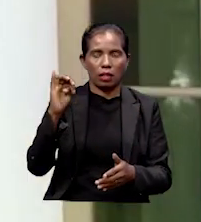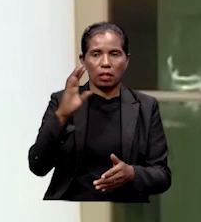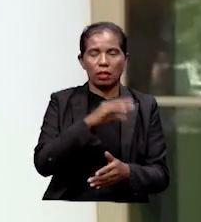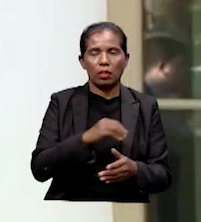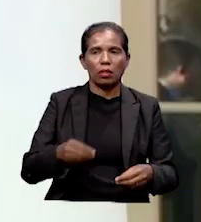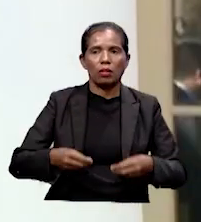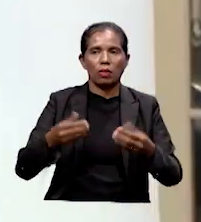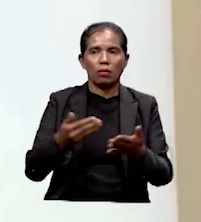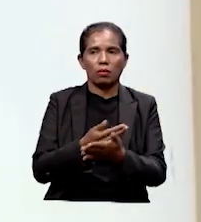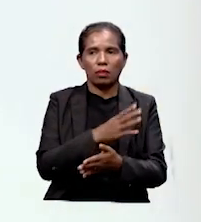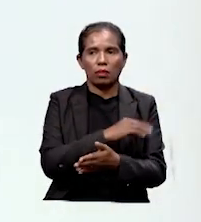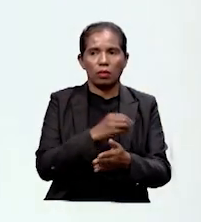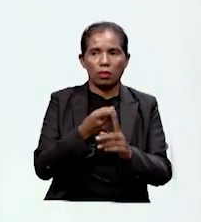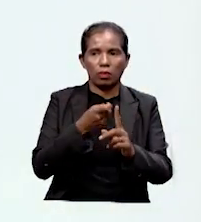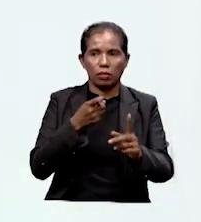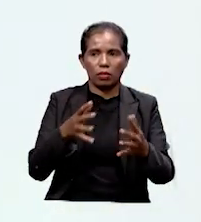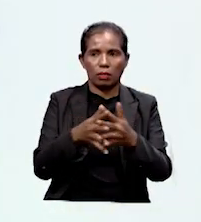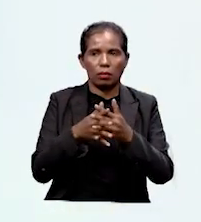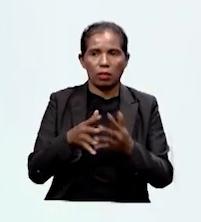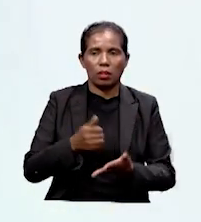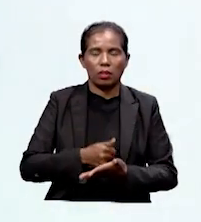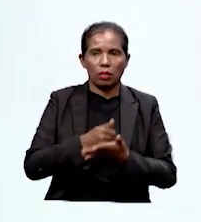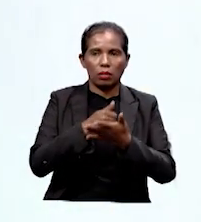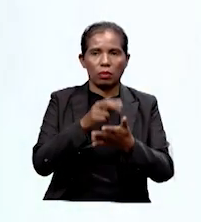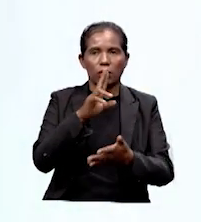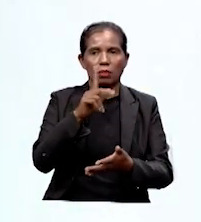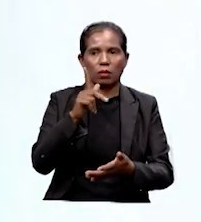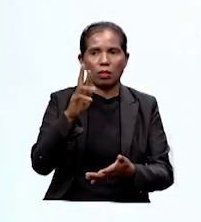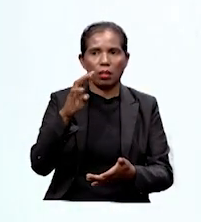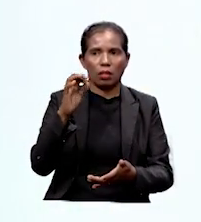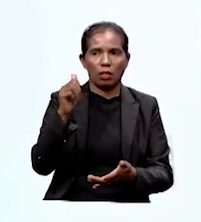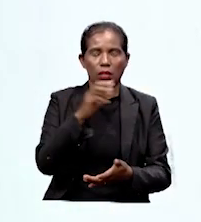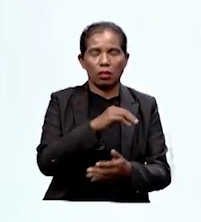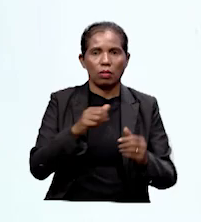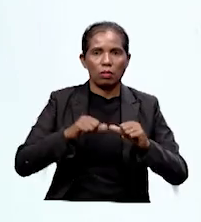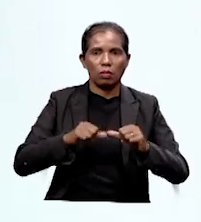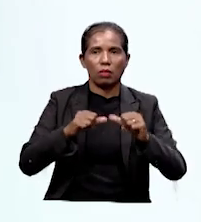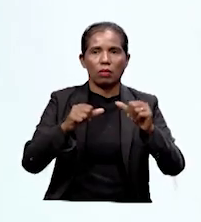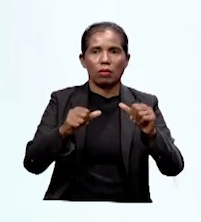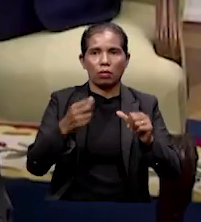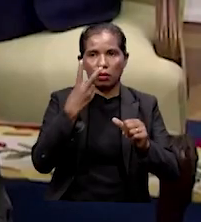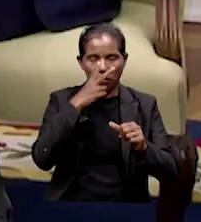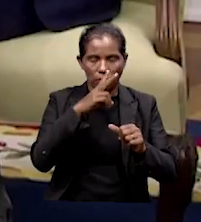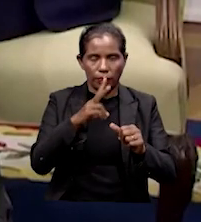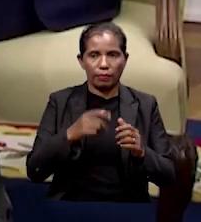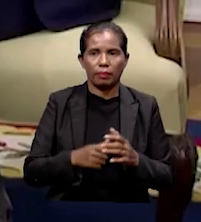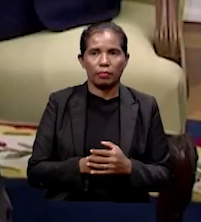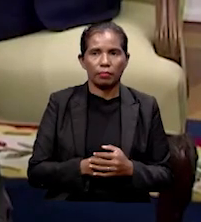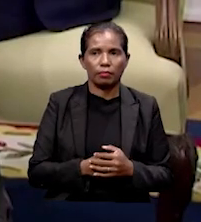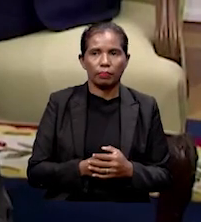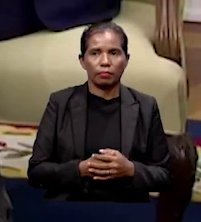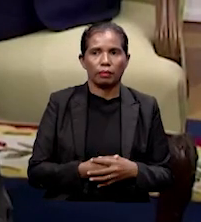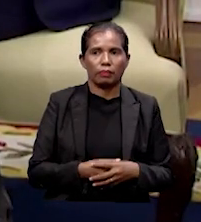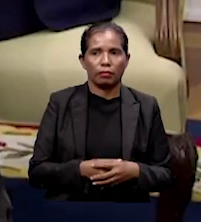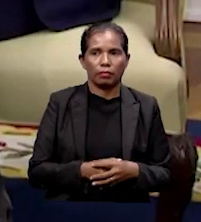foi que os Estados Unidos da América atua apoia a Ucrânia e em momento Rússia continua a ataque ba Ucrânia. Together with our partners, we're